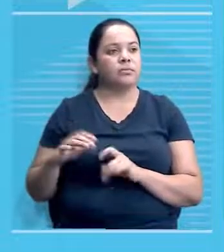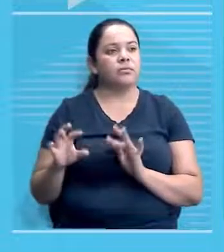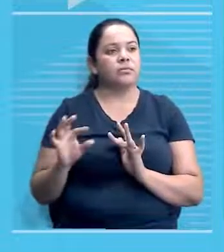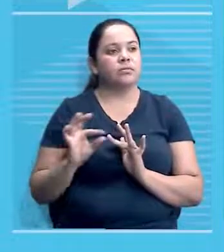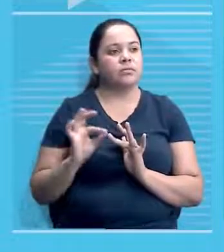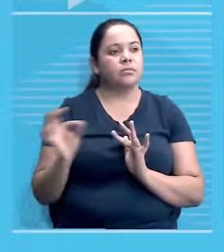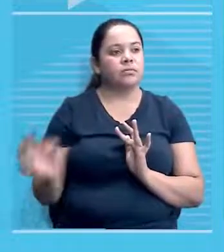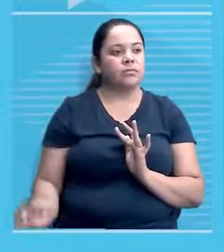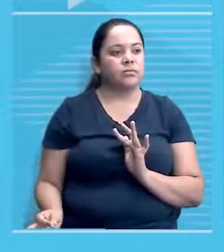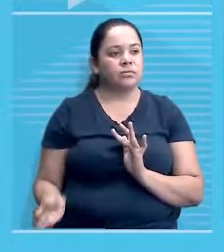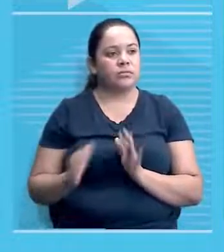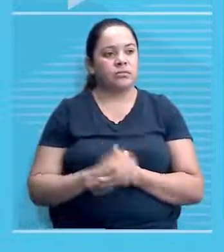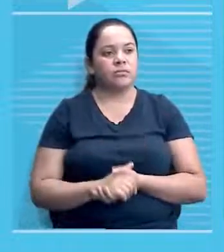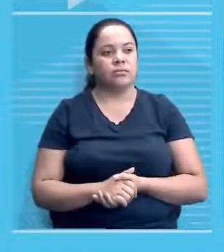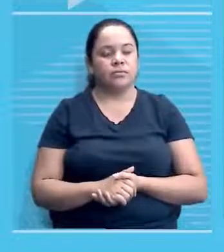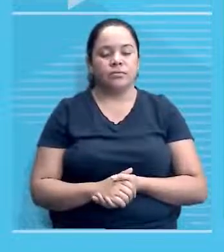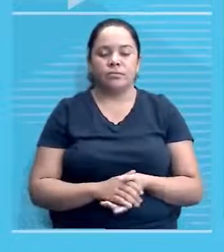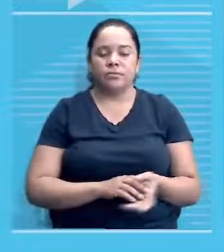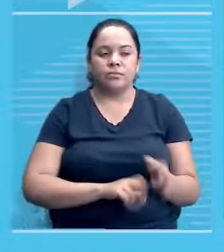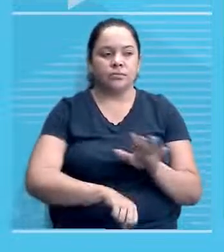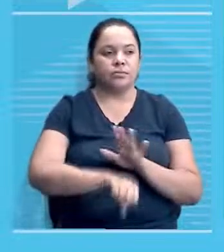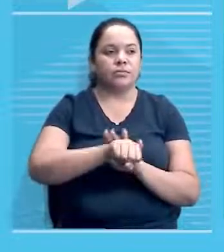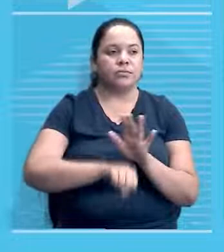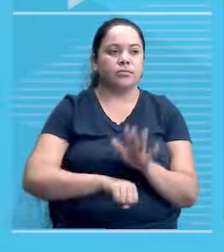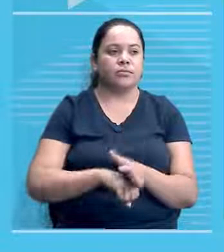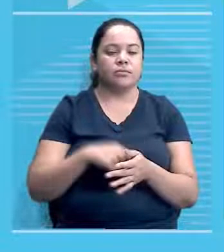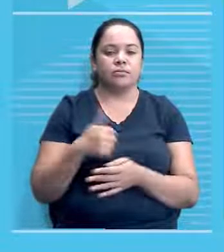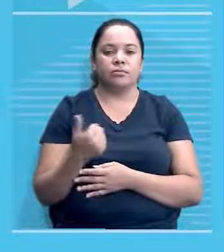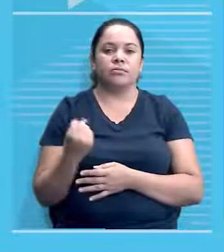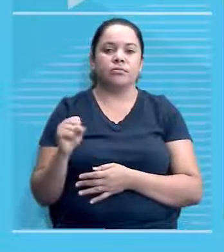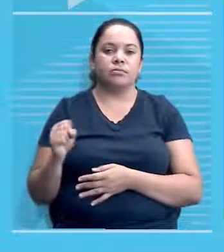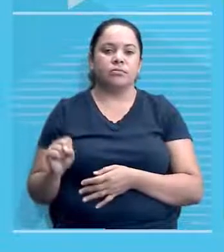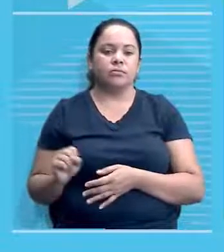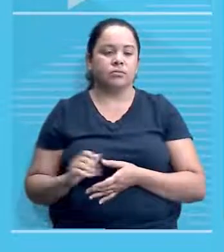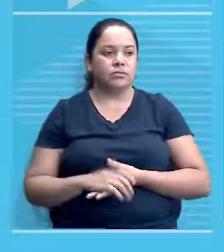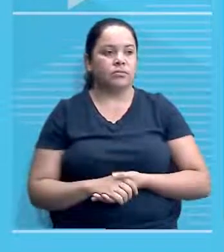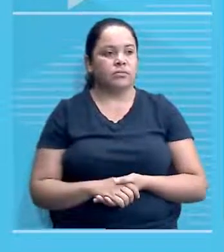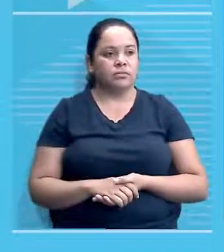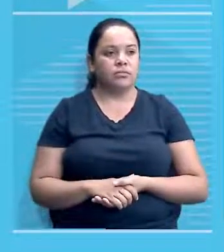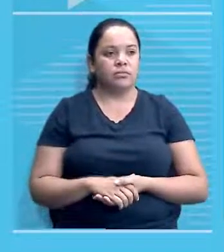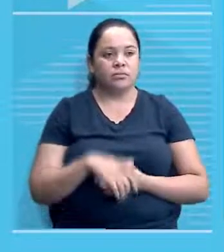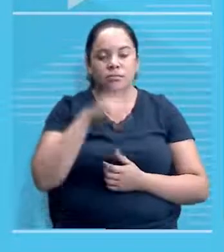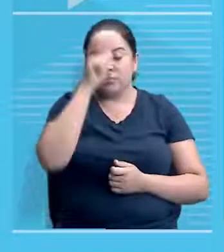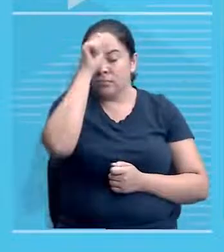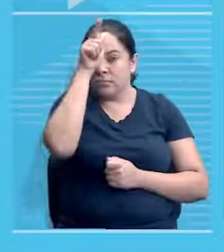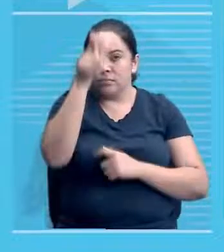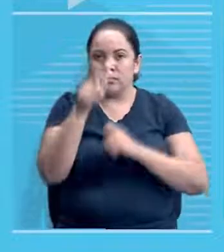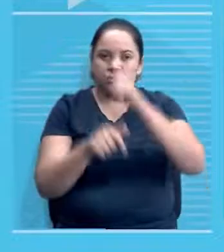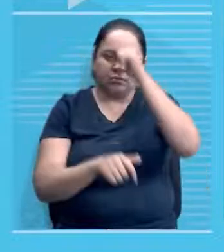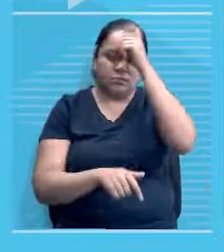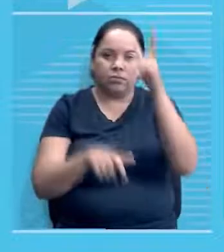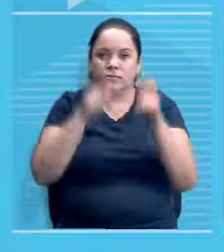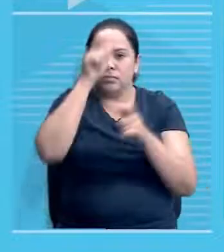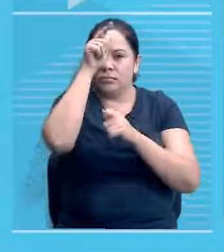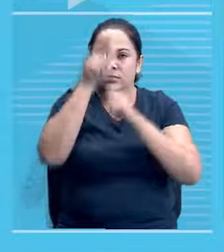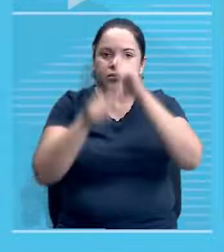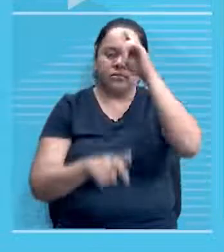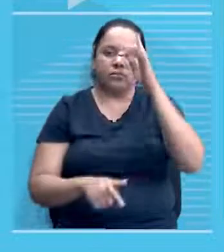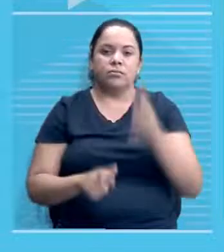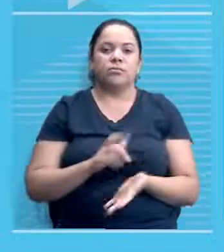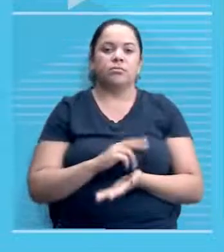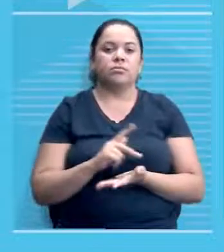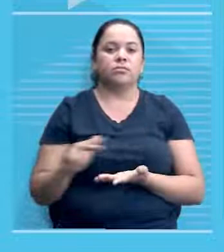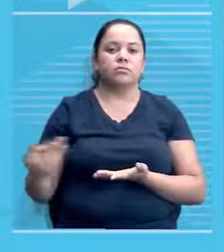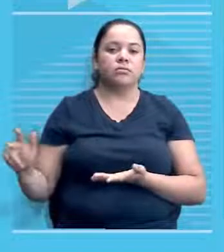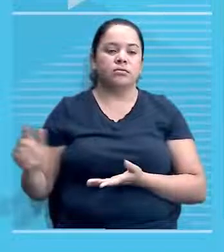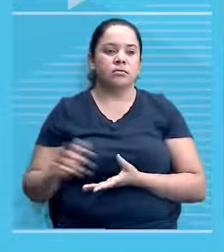é o século 18 galera de muitas ideias século 18 é um